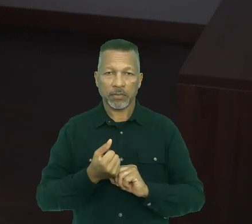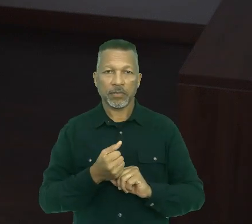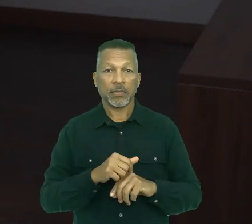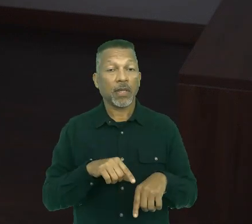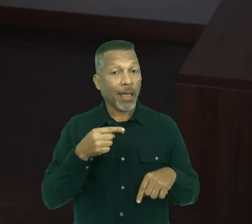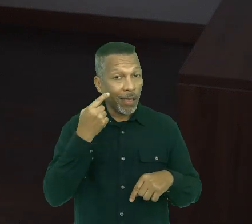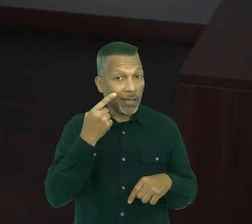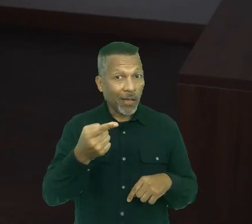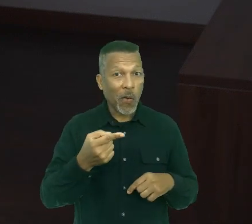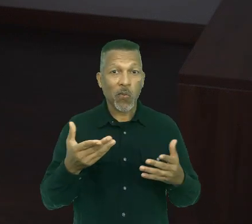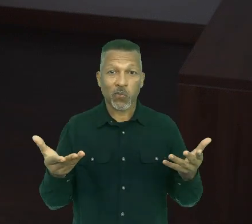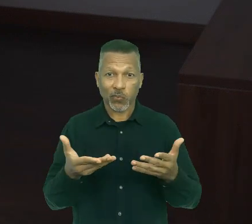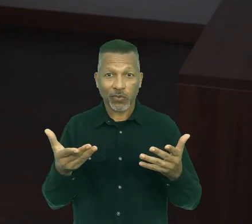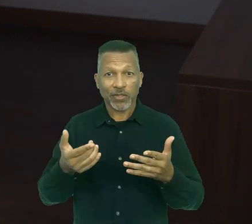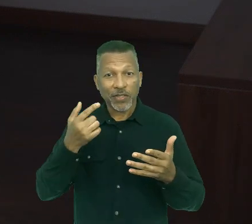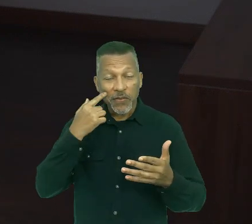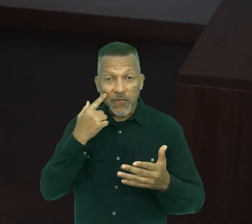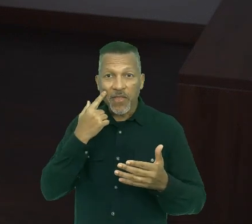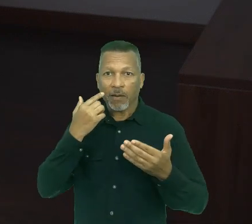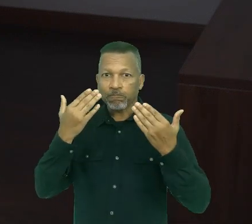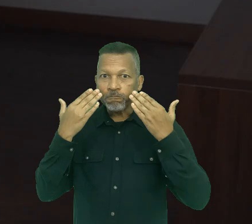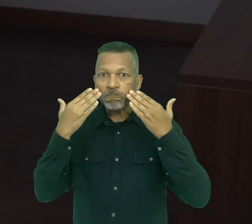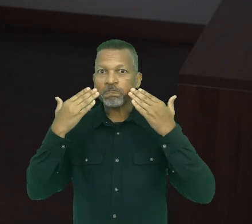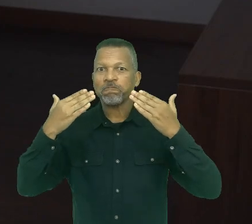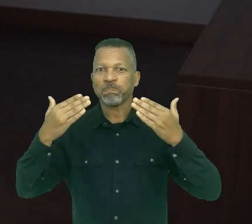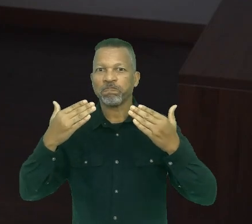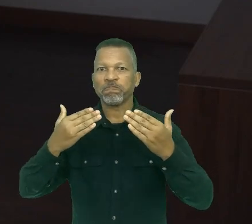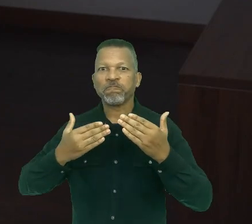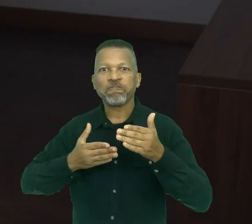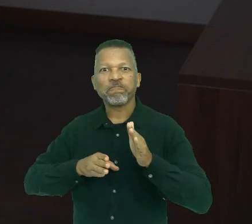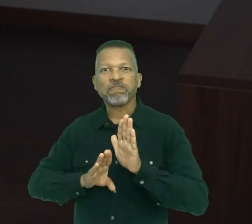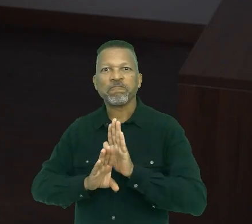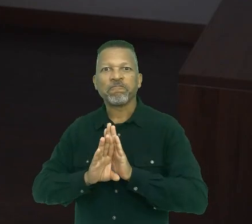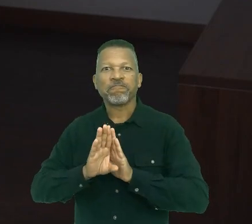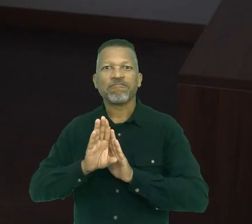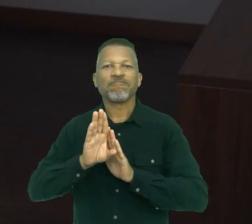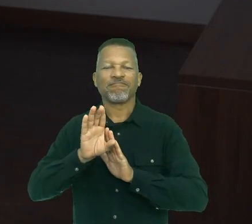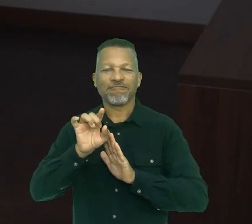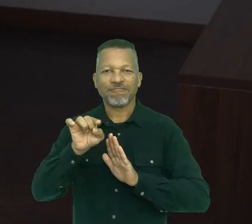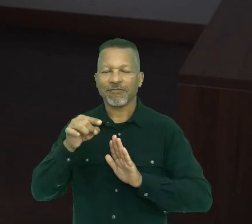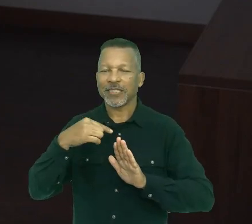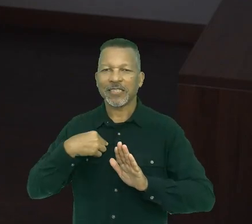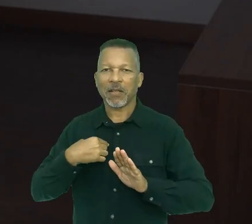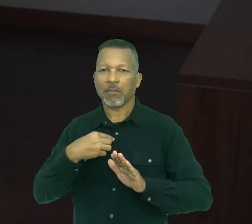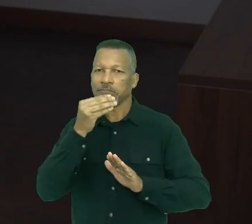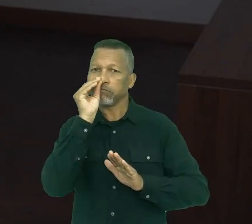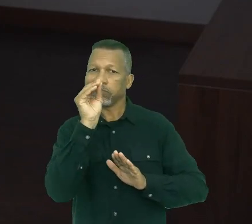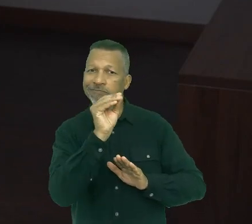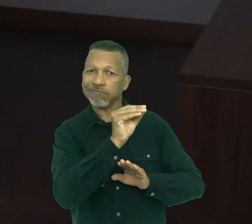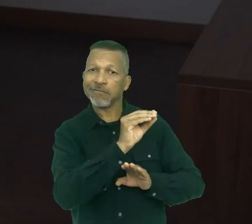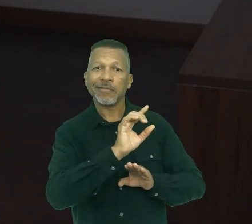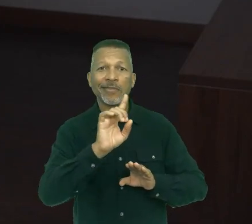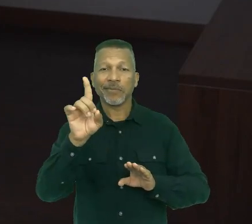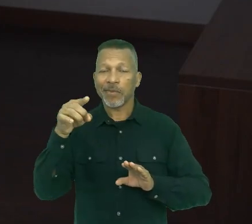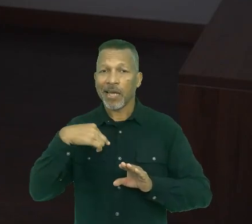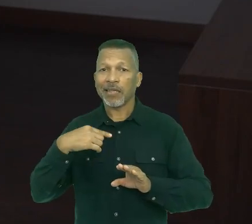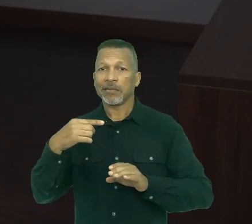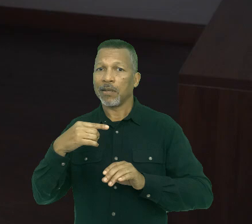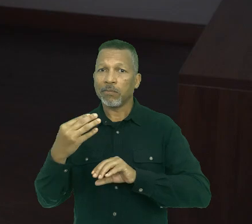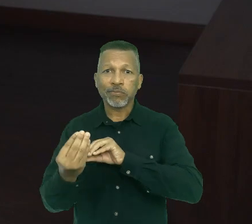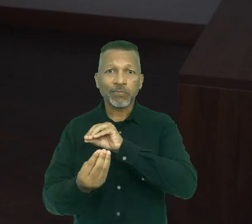um dos maiores polos. Eu vi nascer na minha cara, sem desmerecer os demais, que esses foram nossos, quem nos inspirou muito. Darcy me inspirou